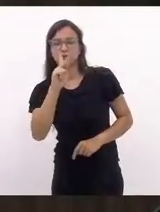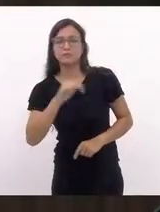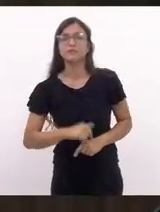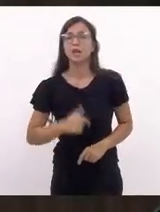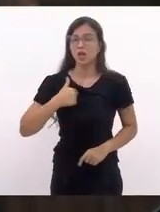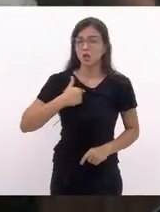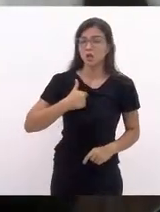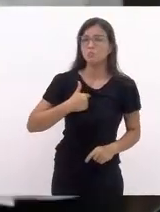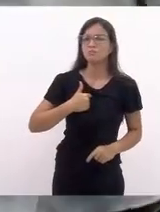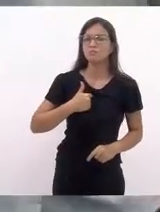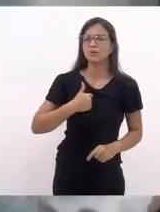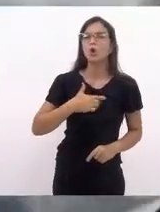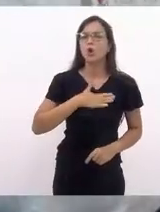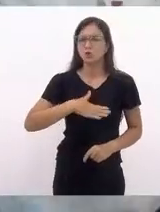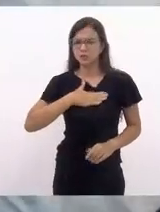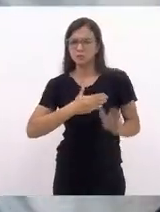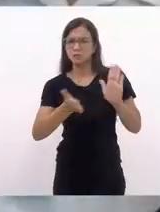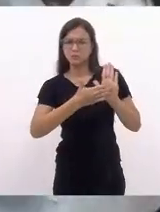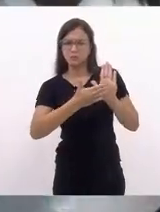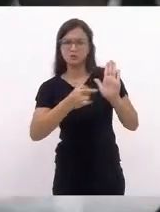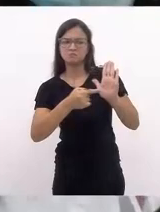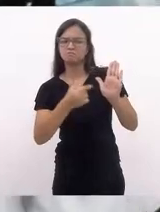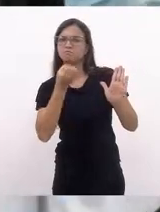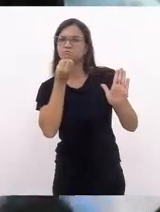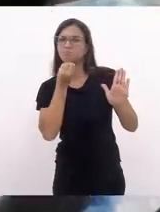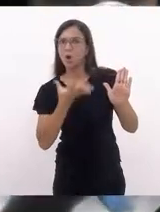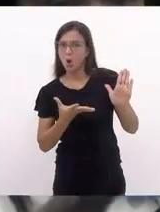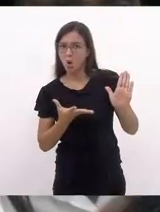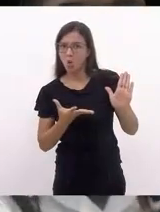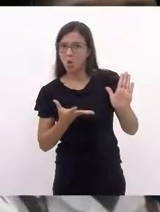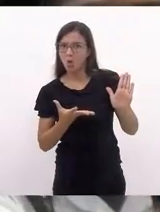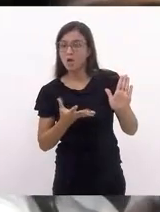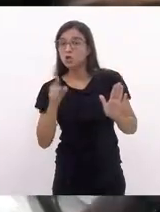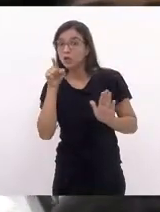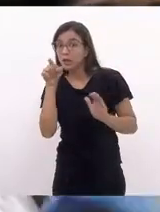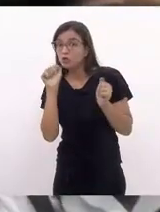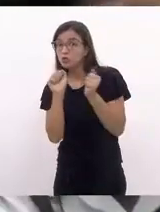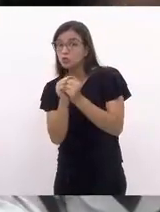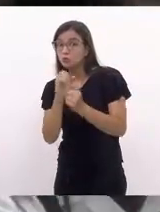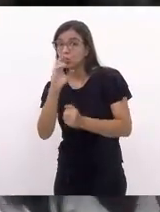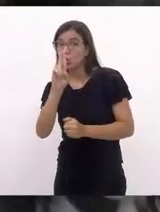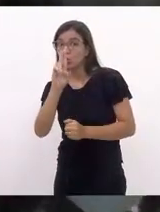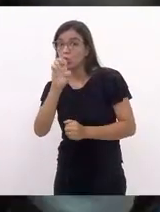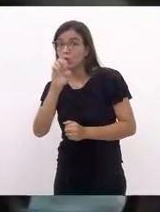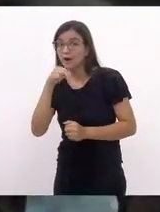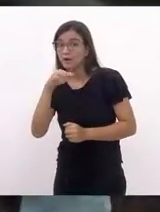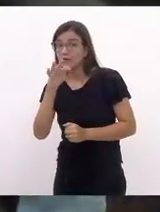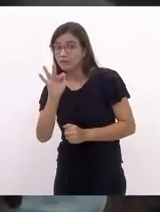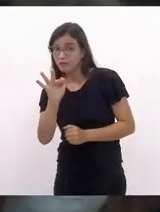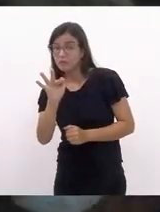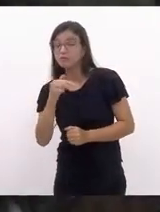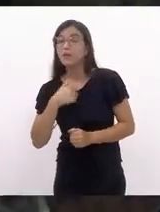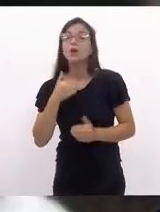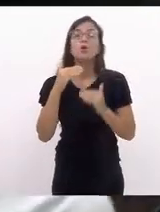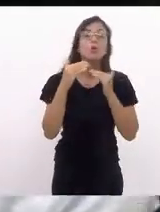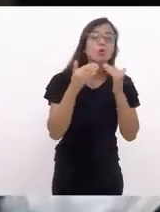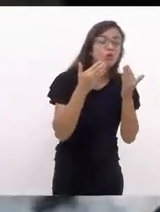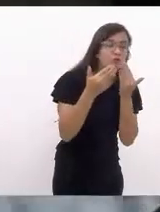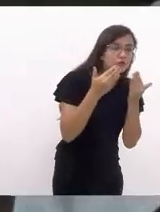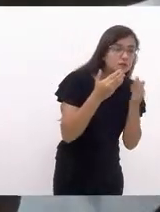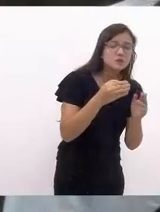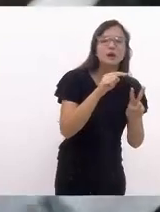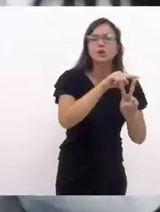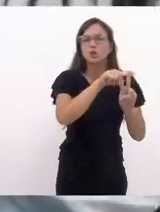proposta que é fruto de um diálogo qual F tem condensado com o retorno ao palácio para você escritora Rosana